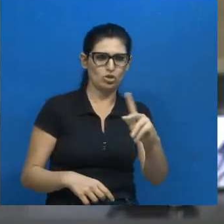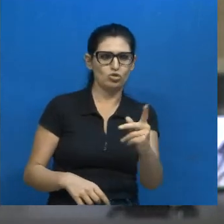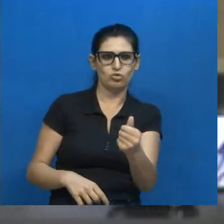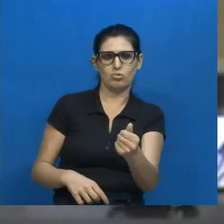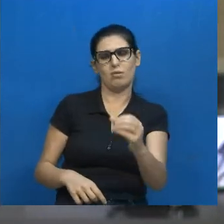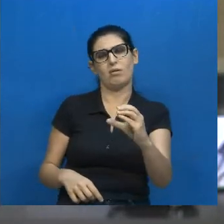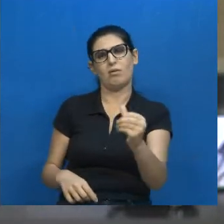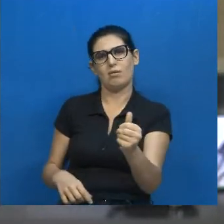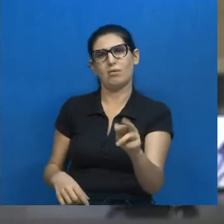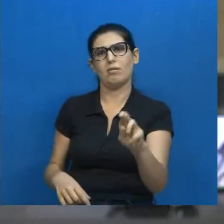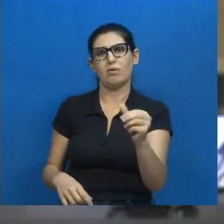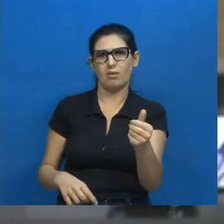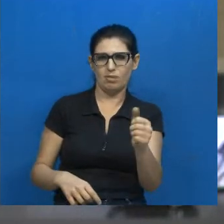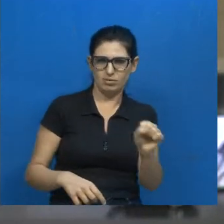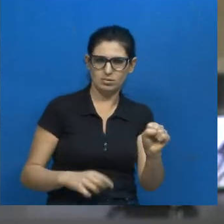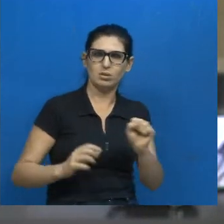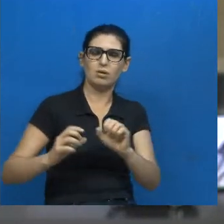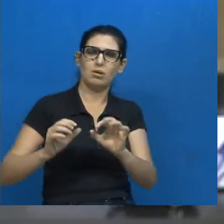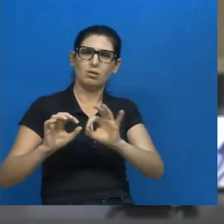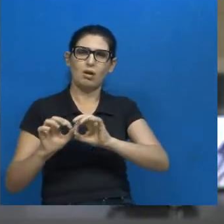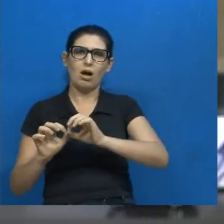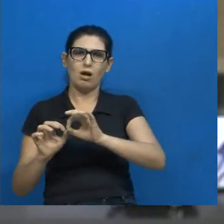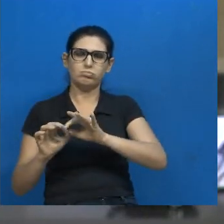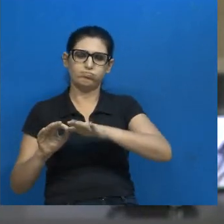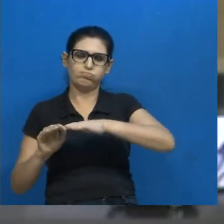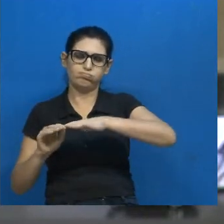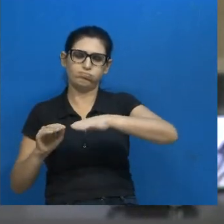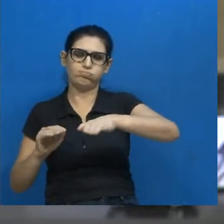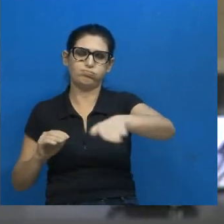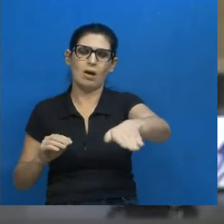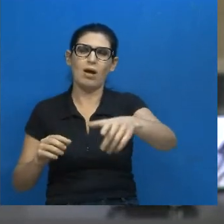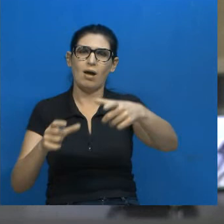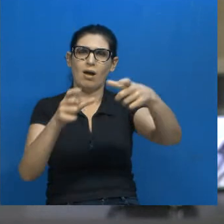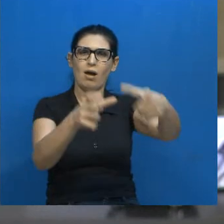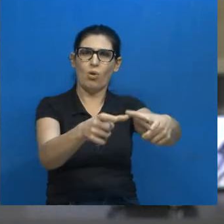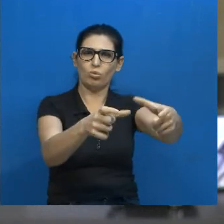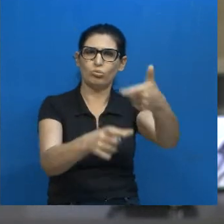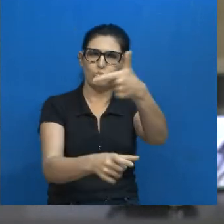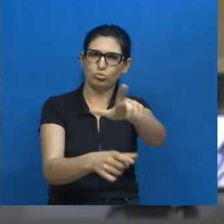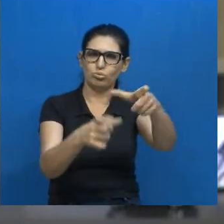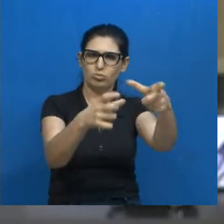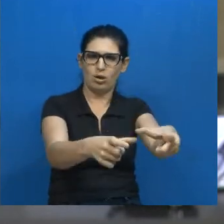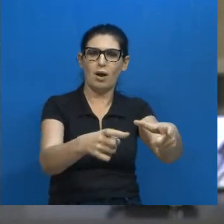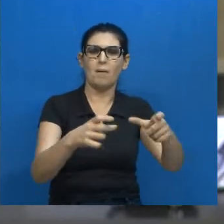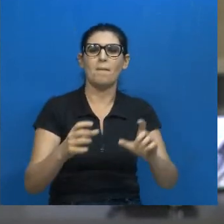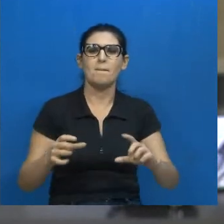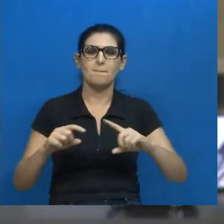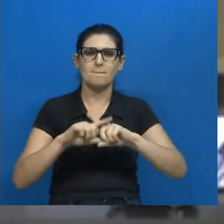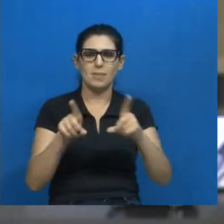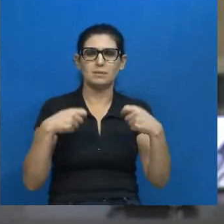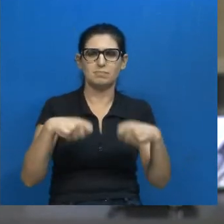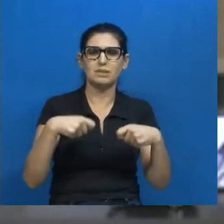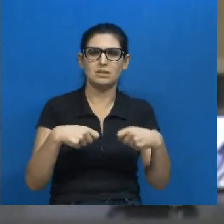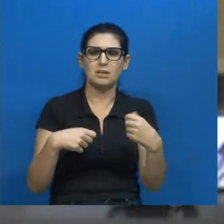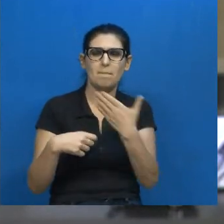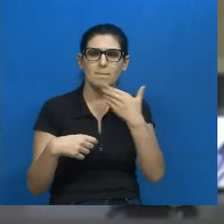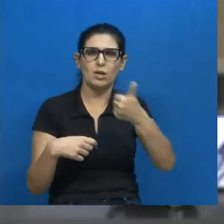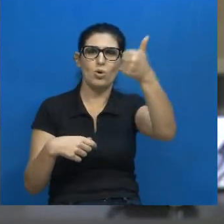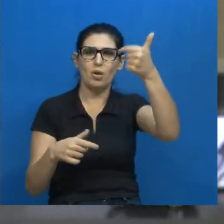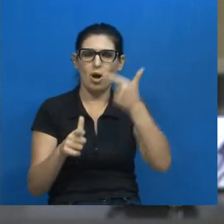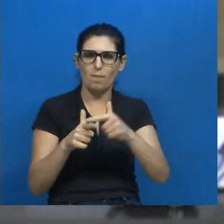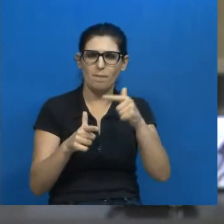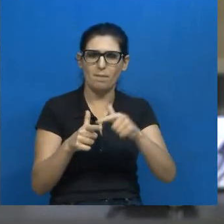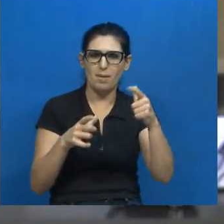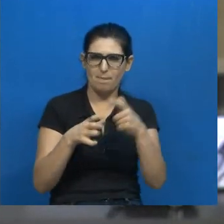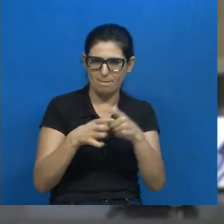já está tudo anotado, tudo levantado, a gente já tem uma prévia, só que está amarrado, atrelado em melhorar esse problema maior,